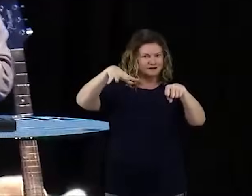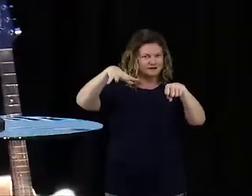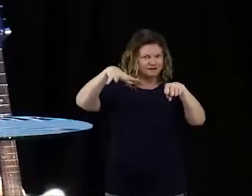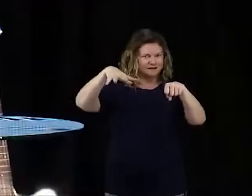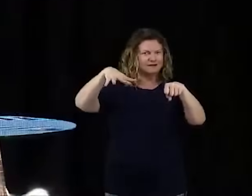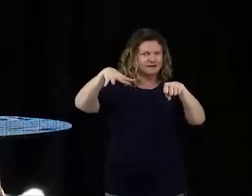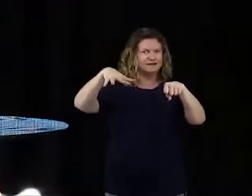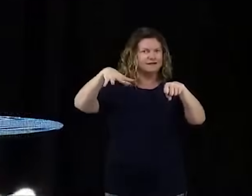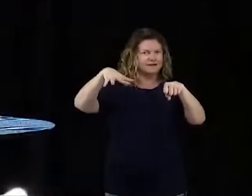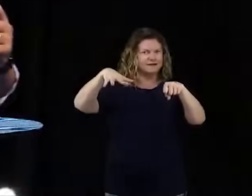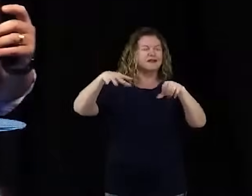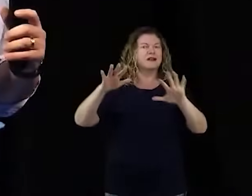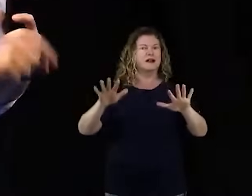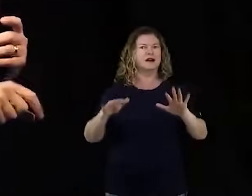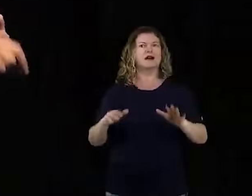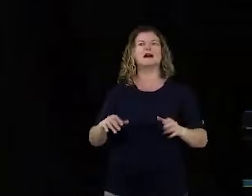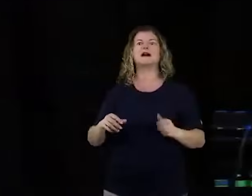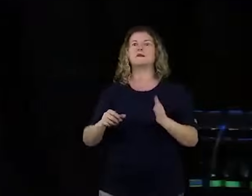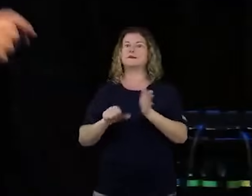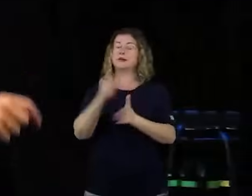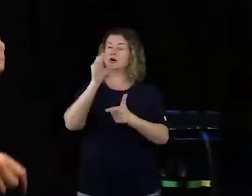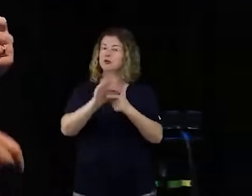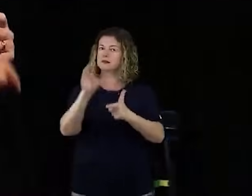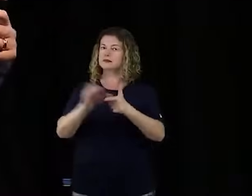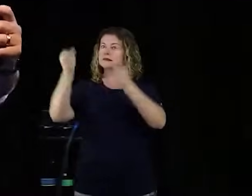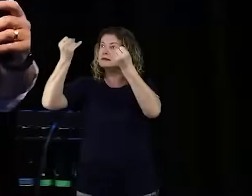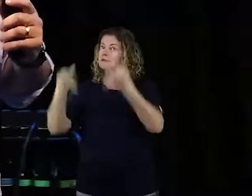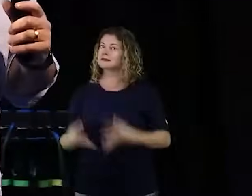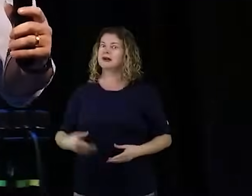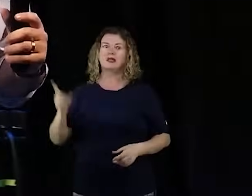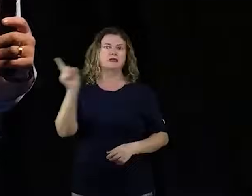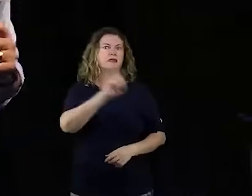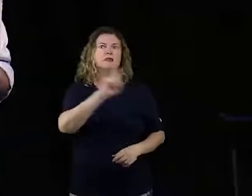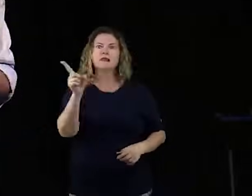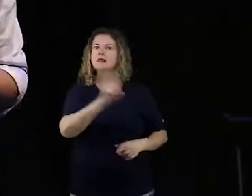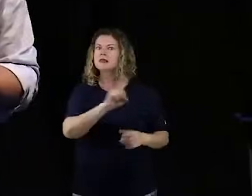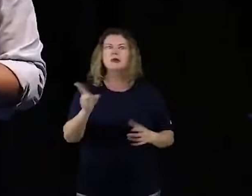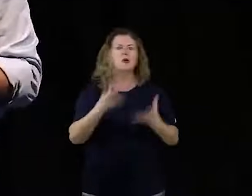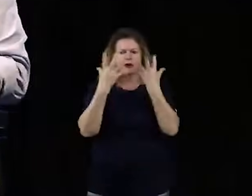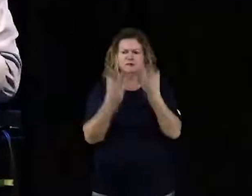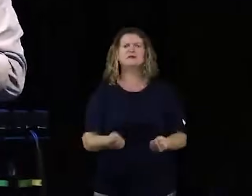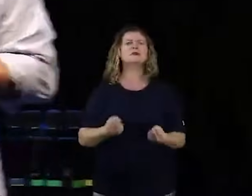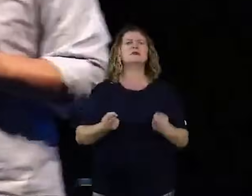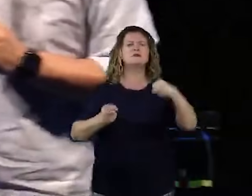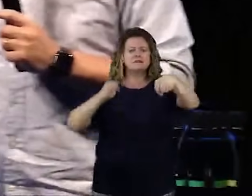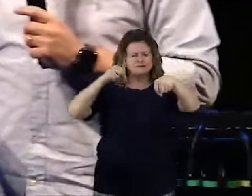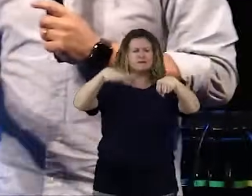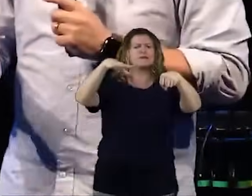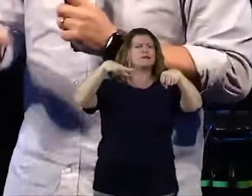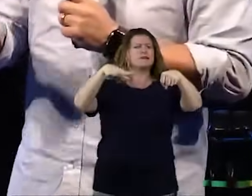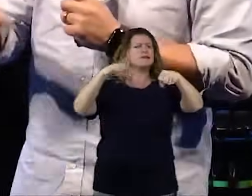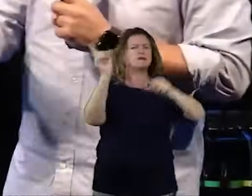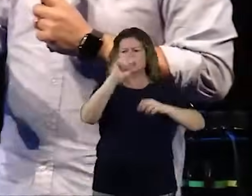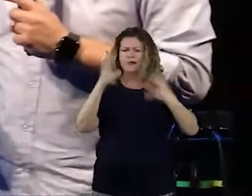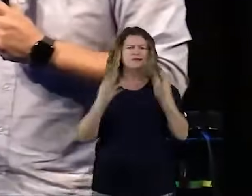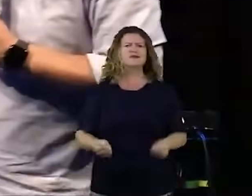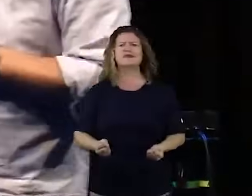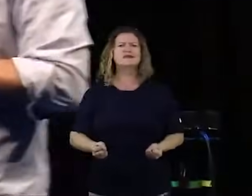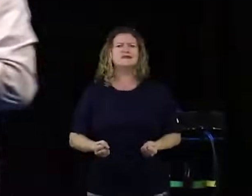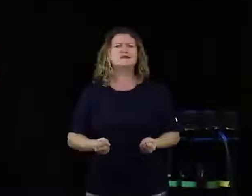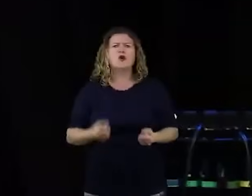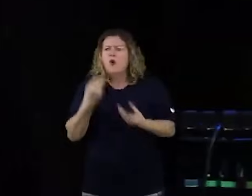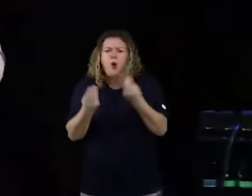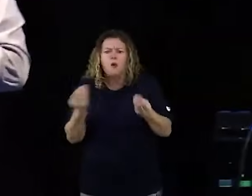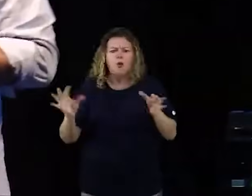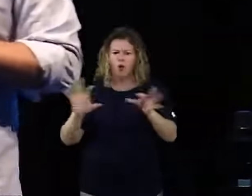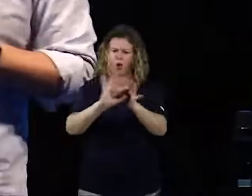Não vos prendais em julgo desigual com os não crentes ele vai emendar que comunhão